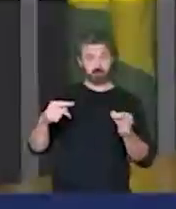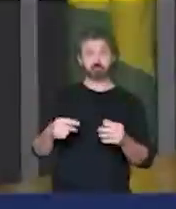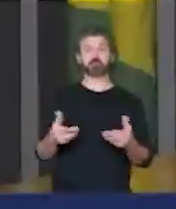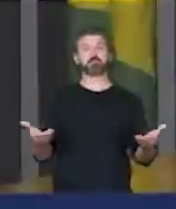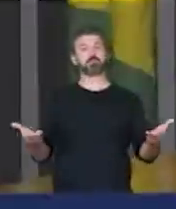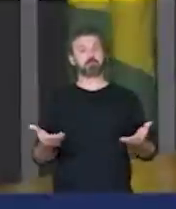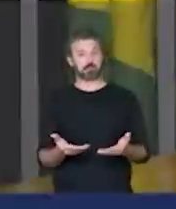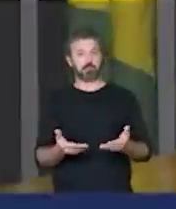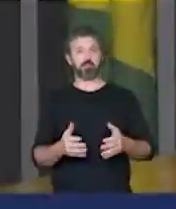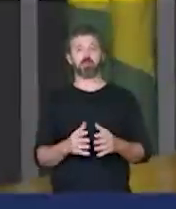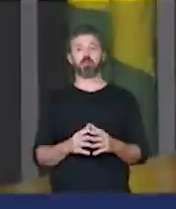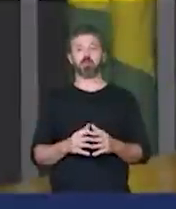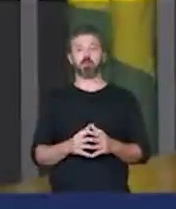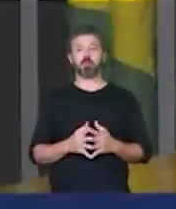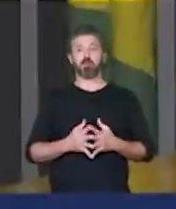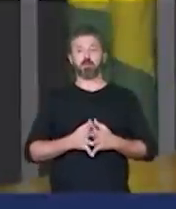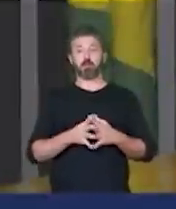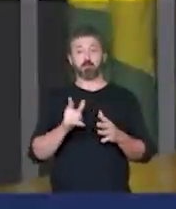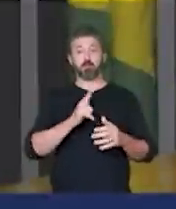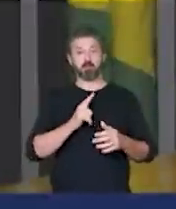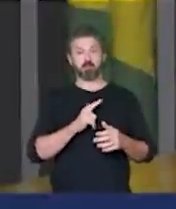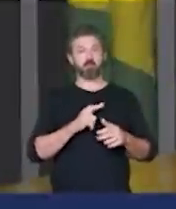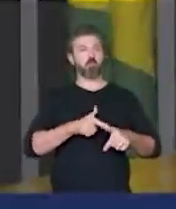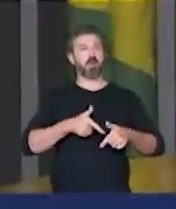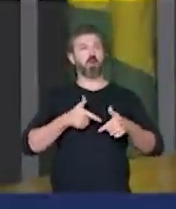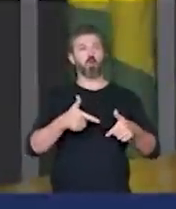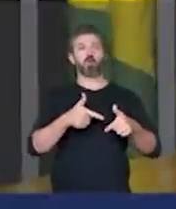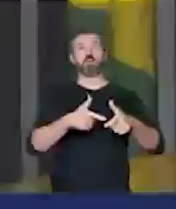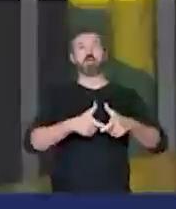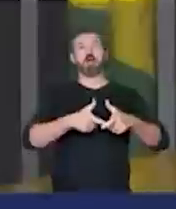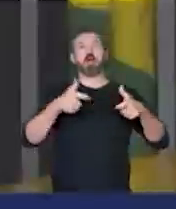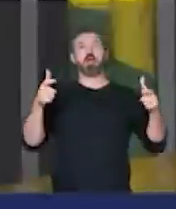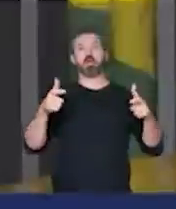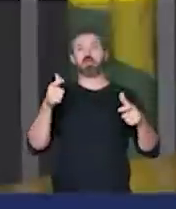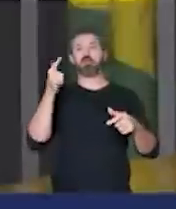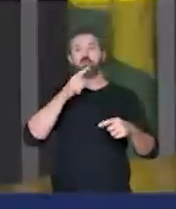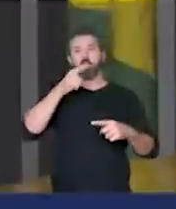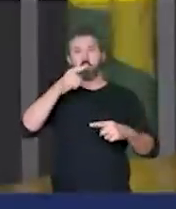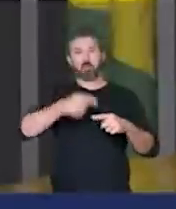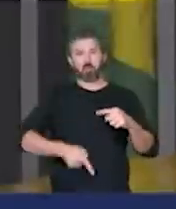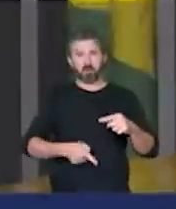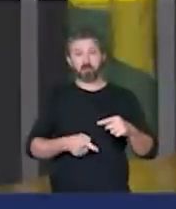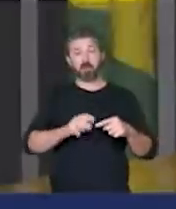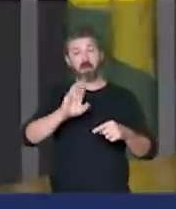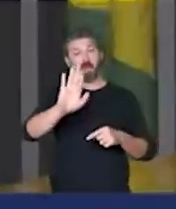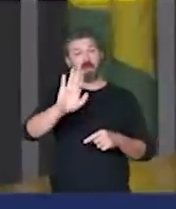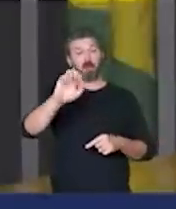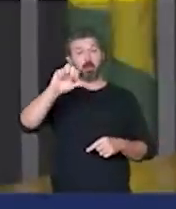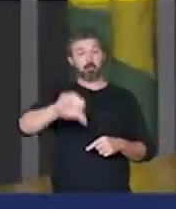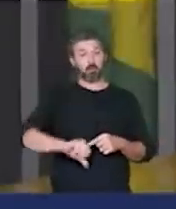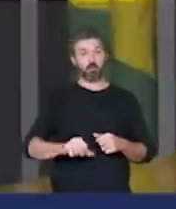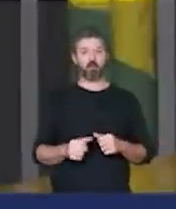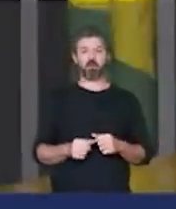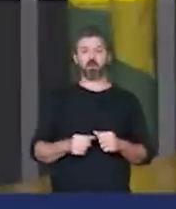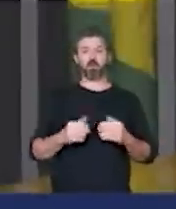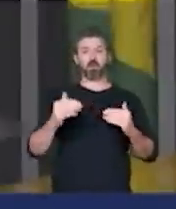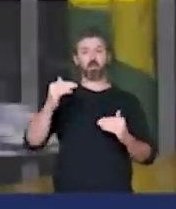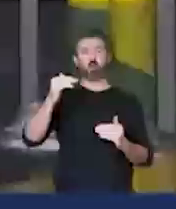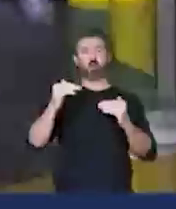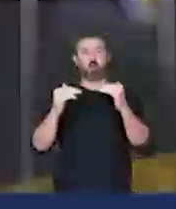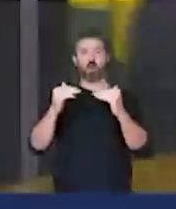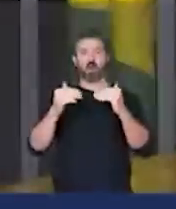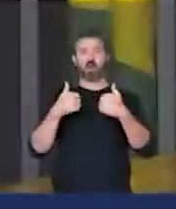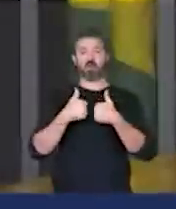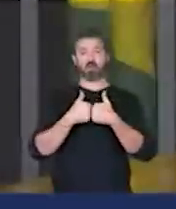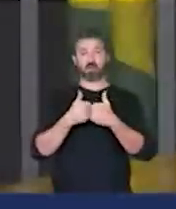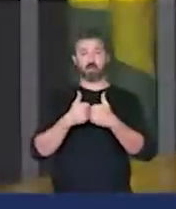Agora, existe uma iniciativa gigantesca para se tentar proibir, ou pior do que isso, igualar